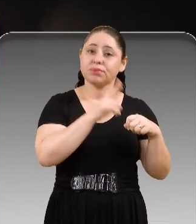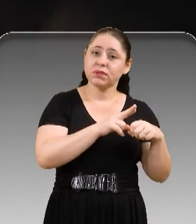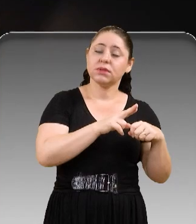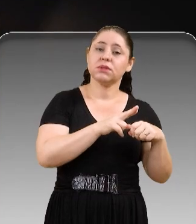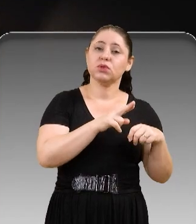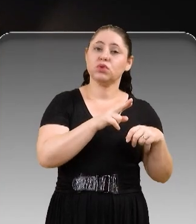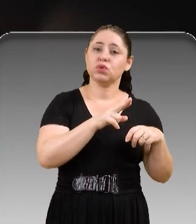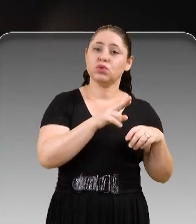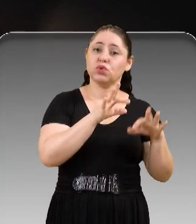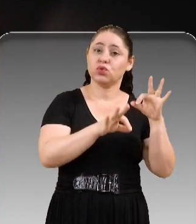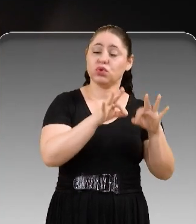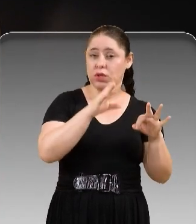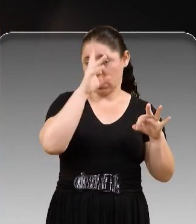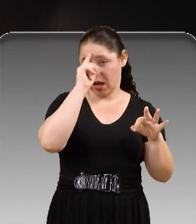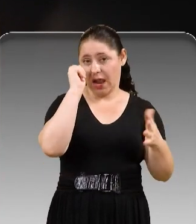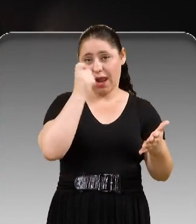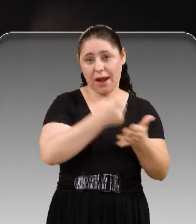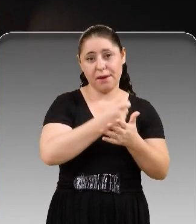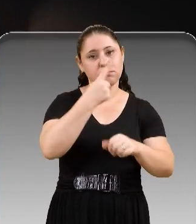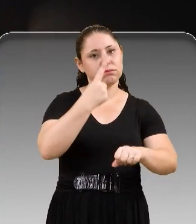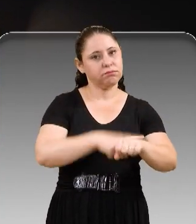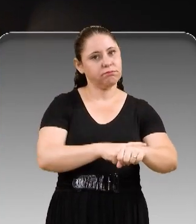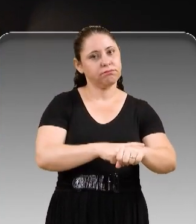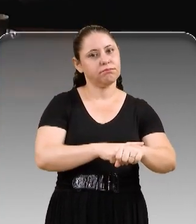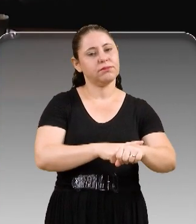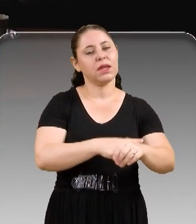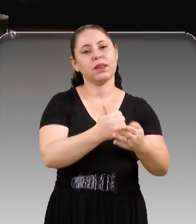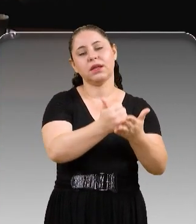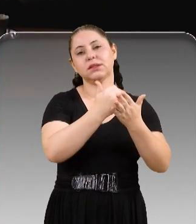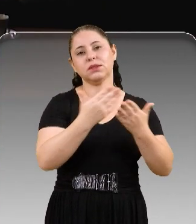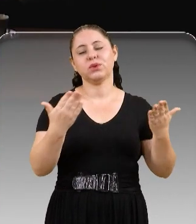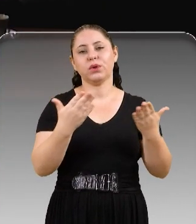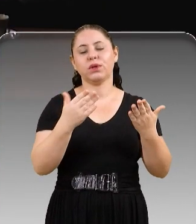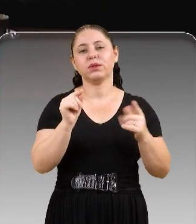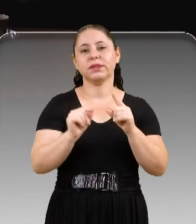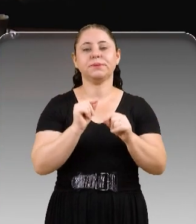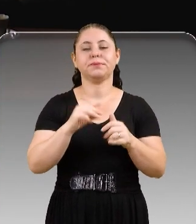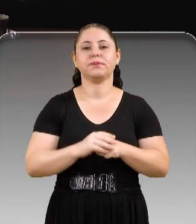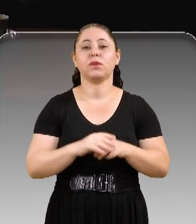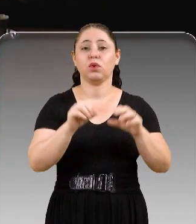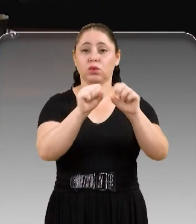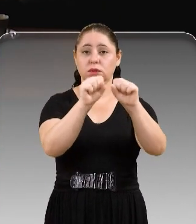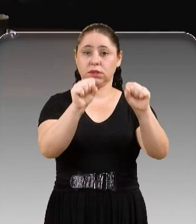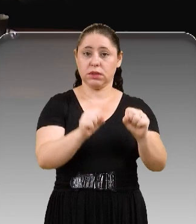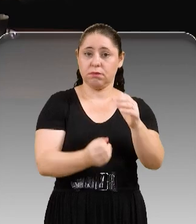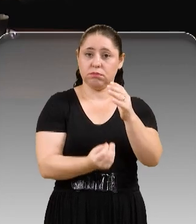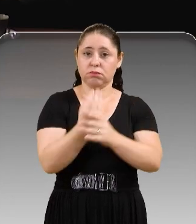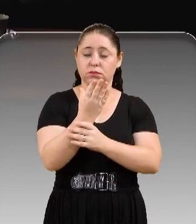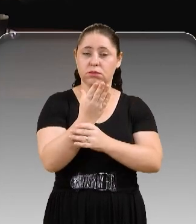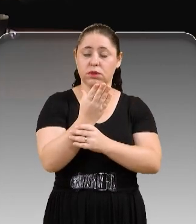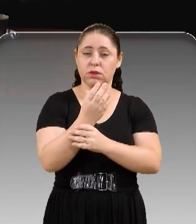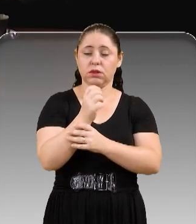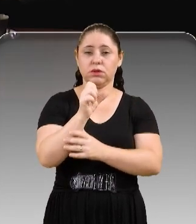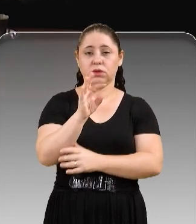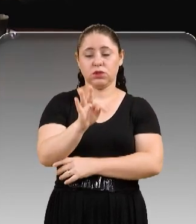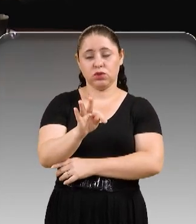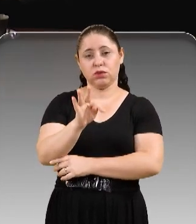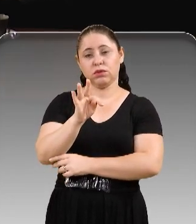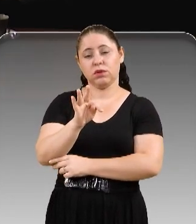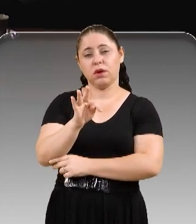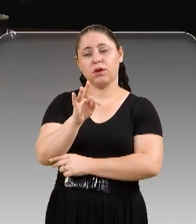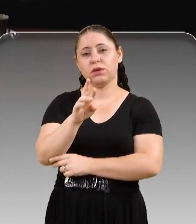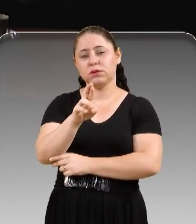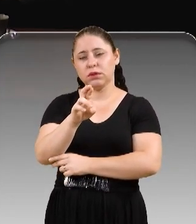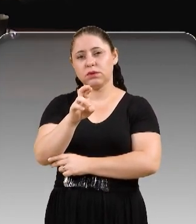necessidade que se exige do juiz no ato de decidir. Então nós estamos trazendo para cá um sistema que foi criado pelo Tribunal